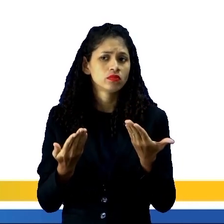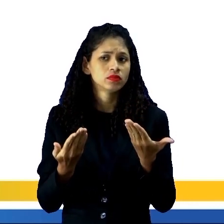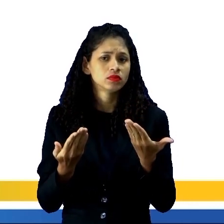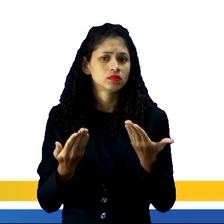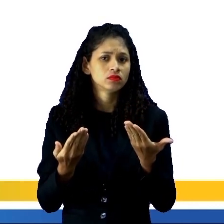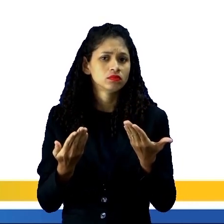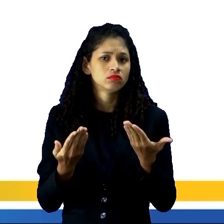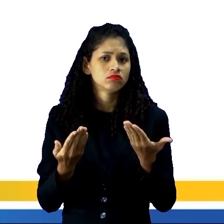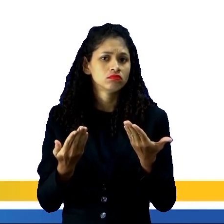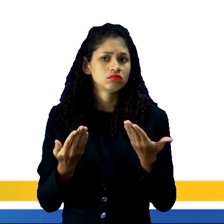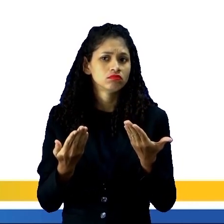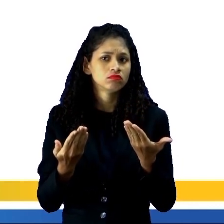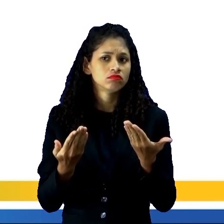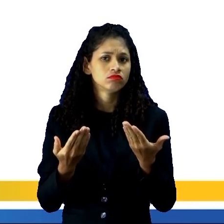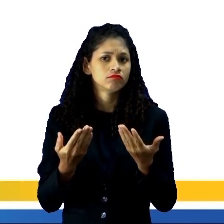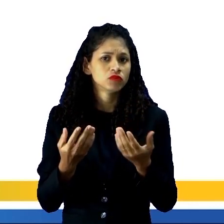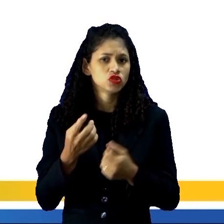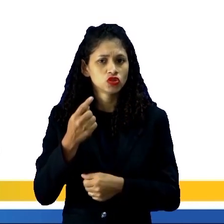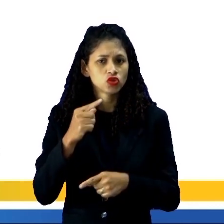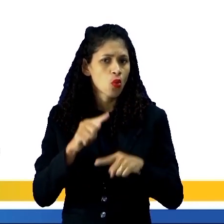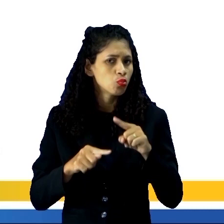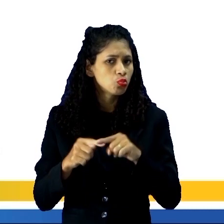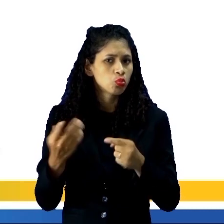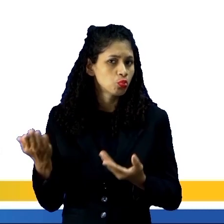de mobília?